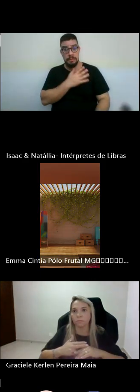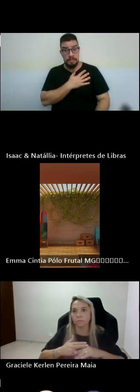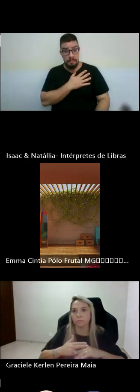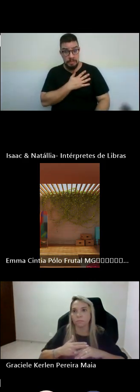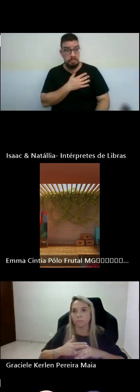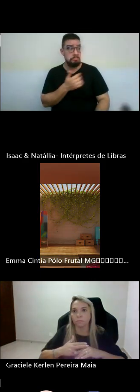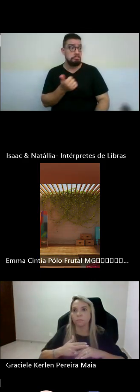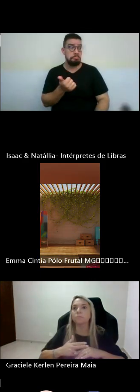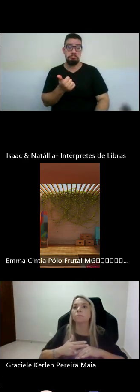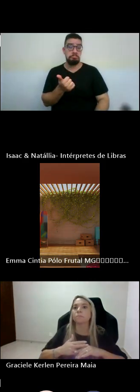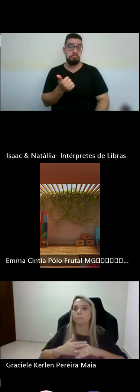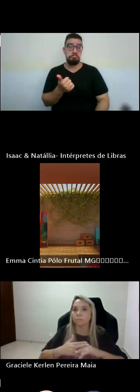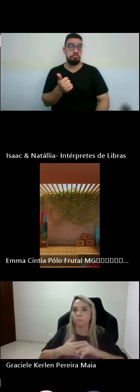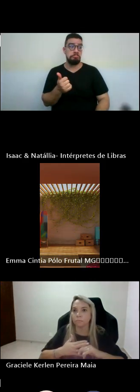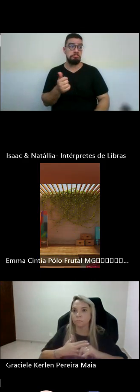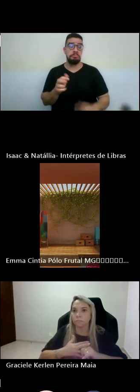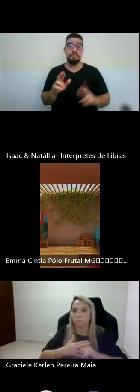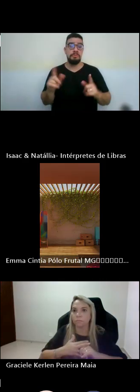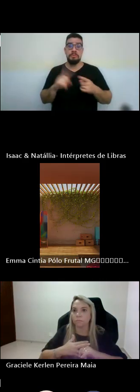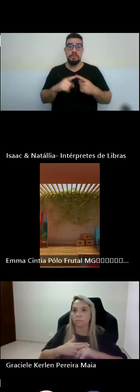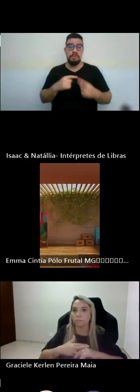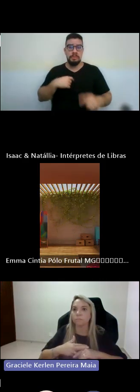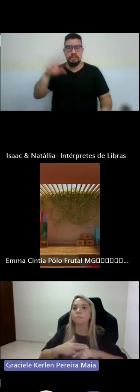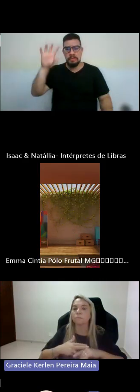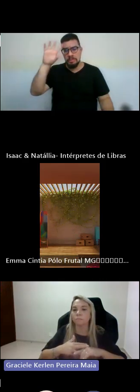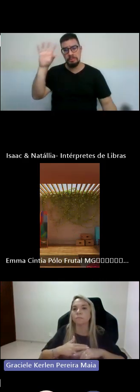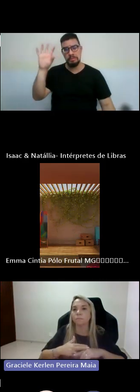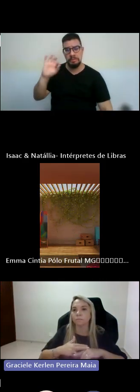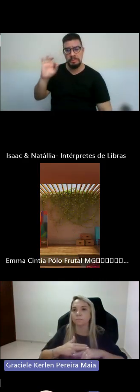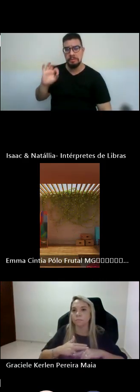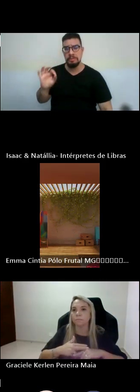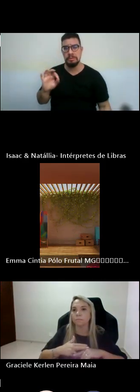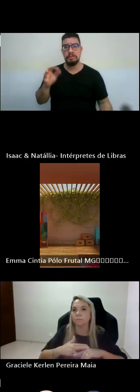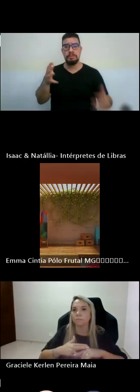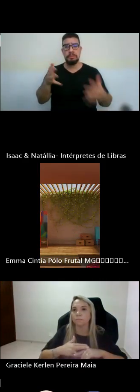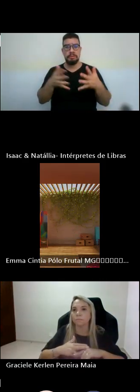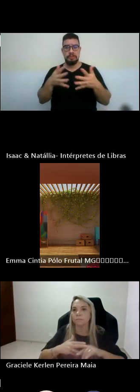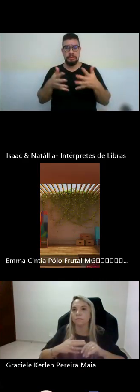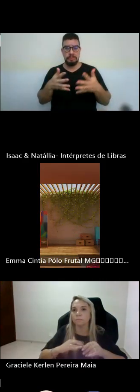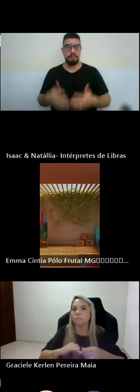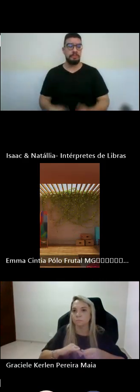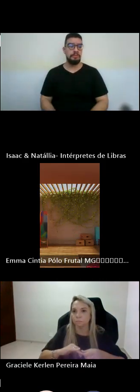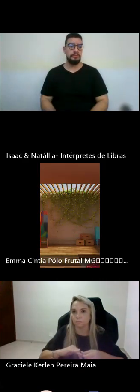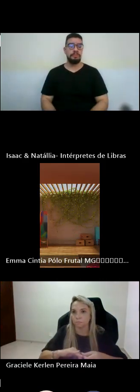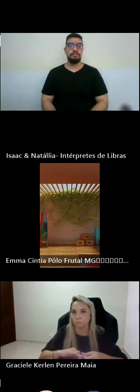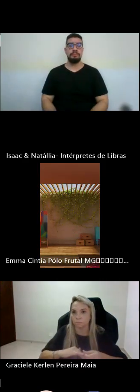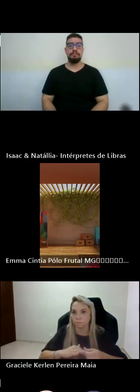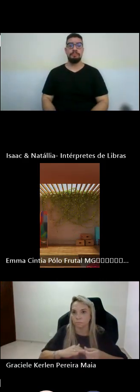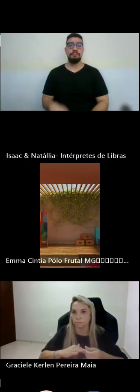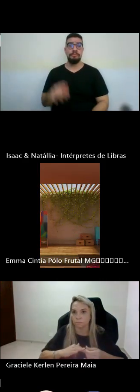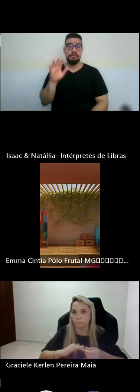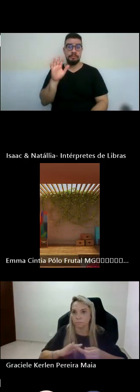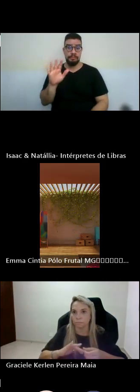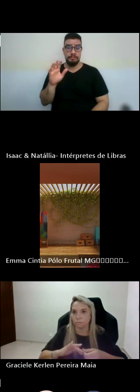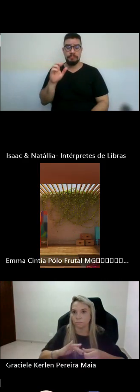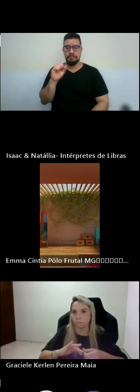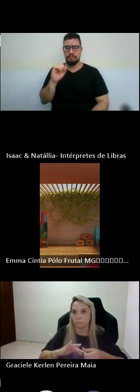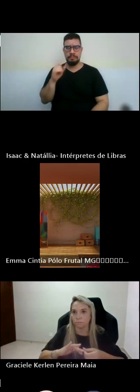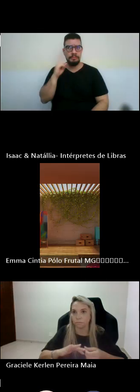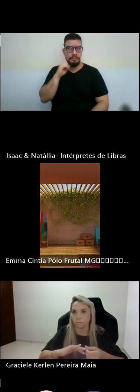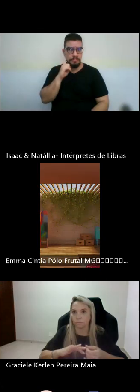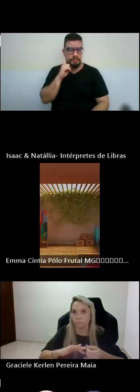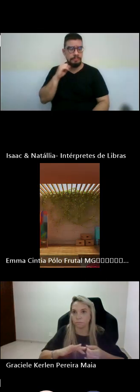fazer diferença, porque eu ainda não entendo direito a Libras, né? Mas te ouvir e aí começar